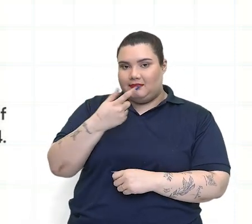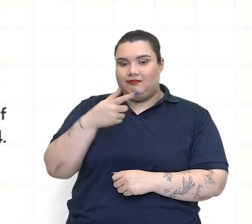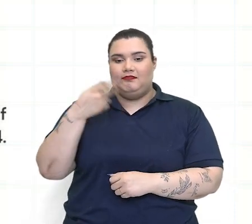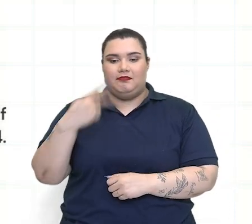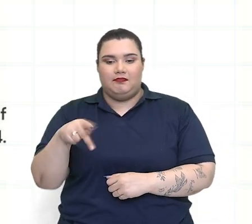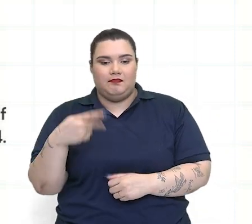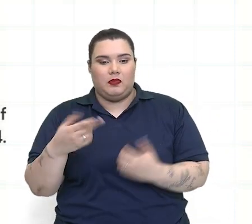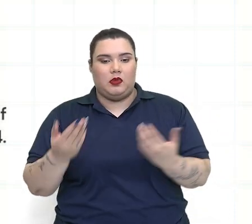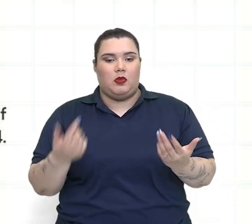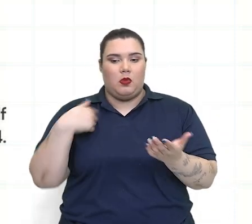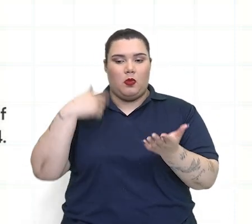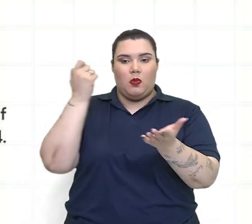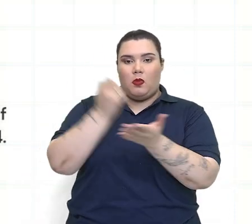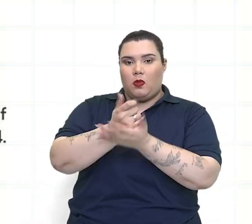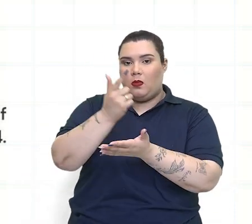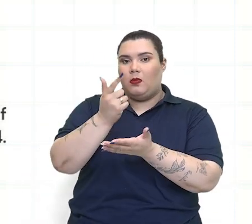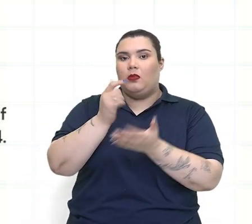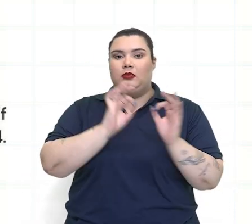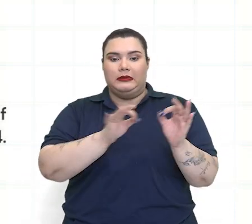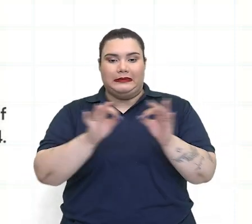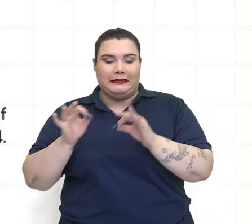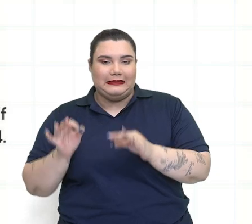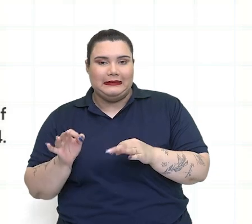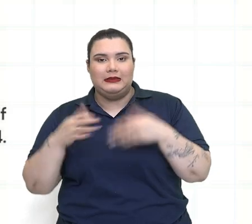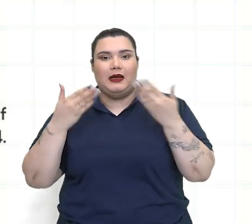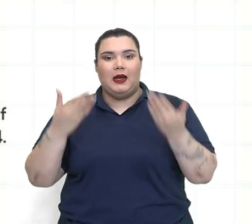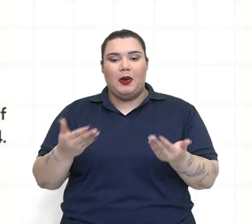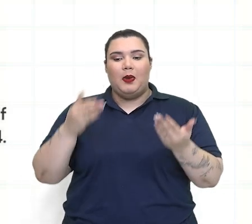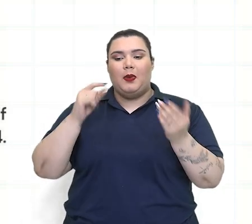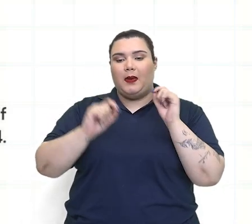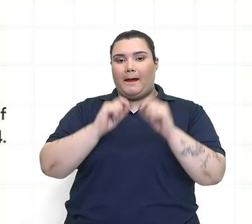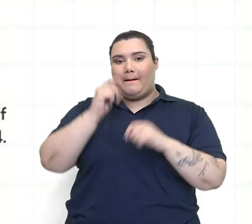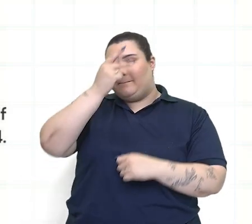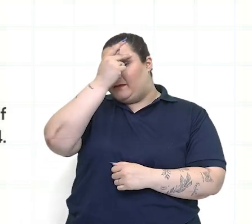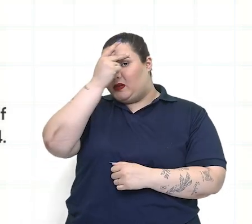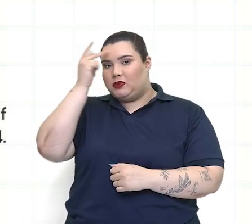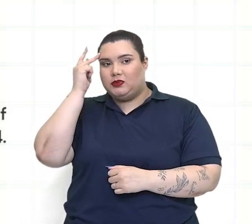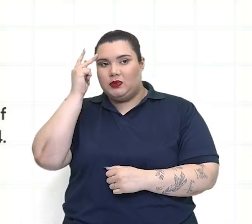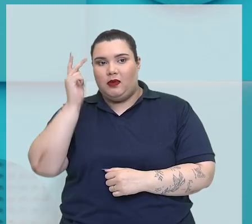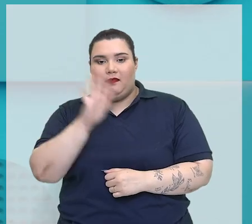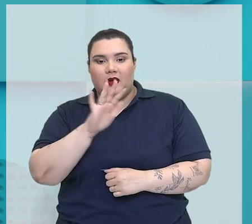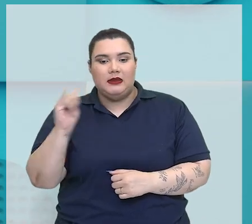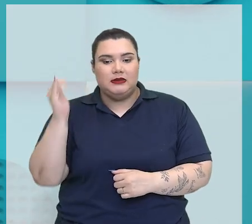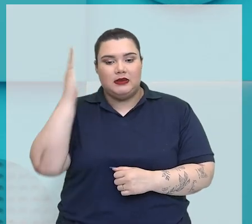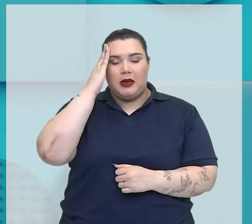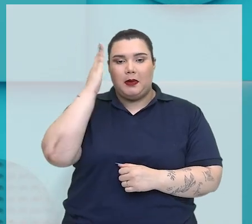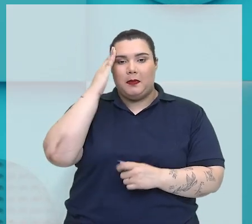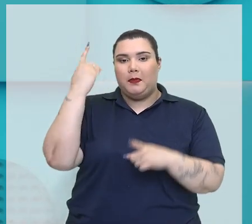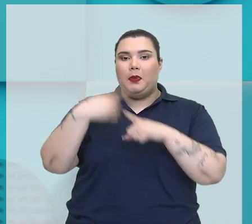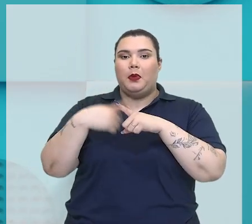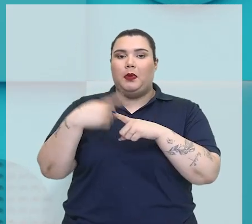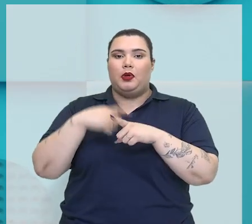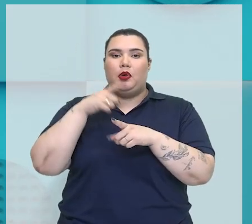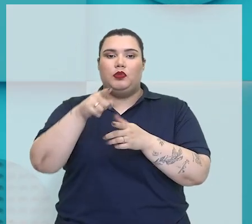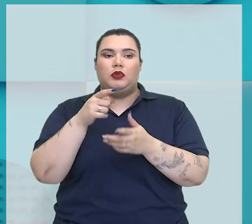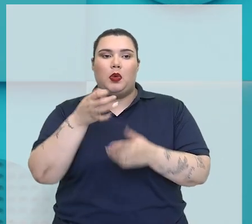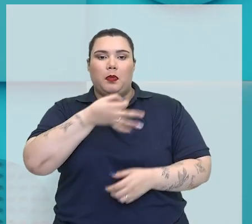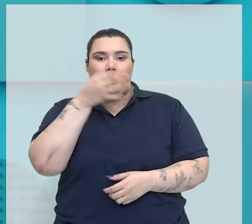farmácia tal, que eu comprei, né? Então, a pessoa já vai saber por que você deu essa